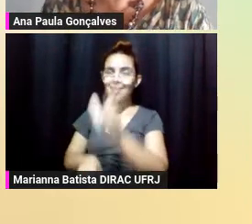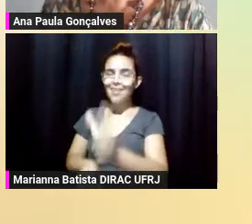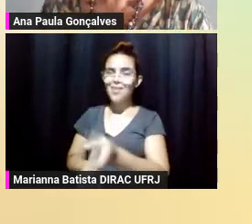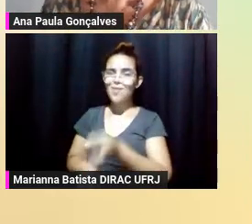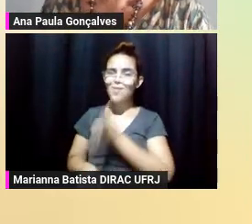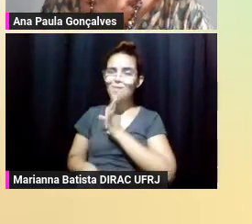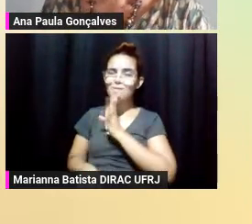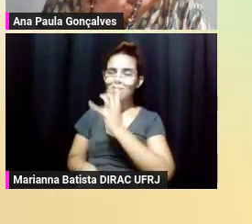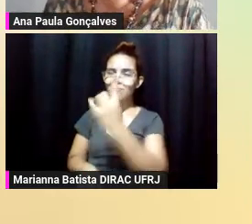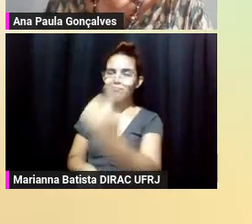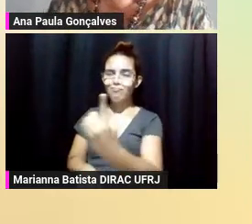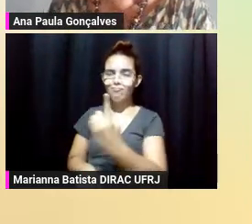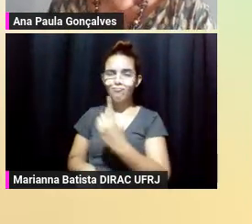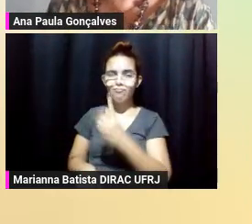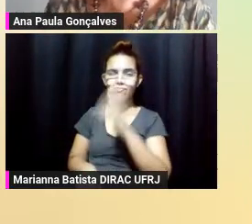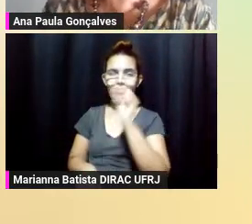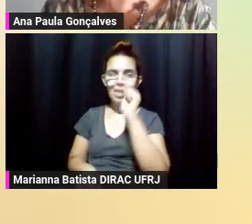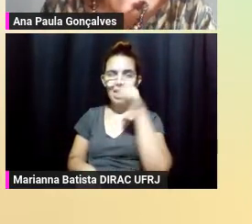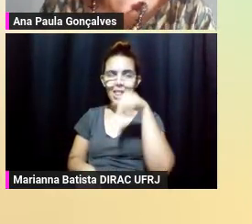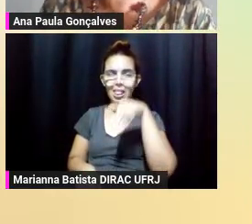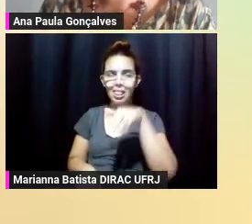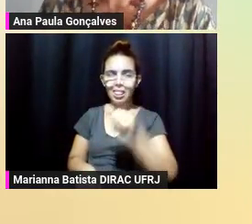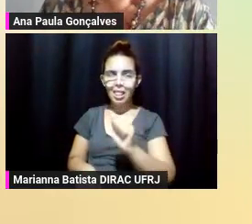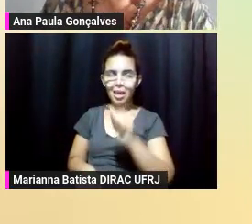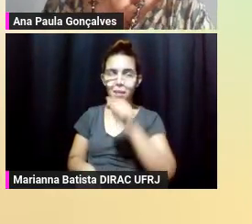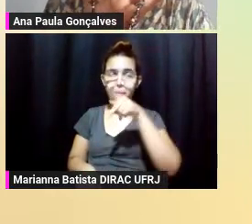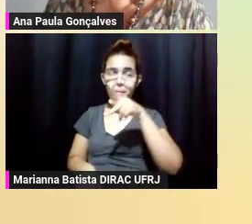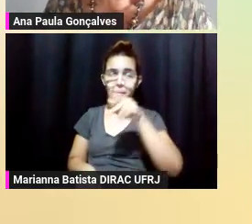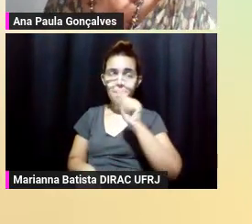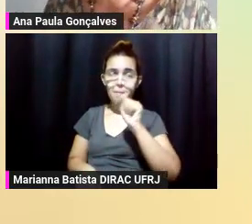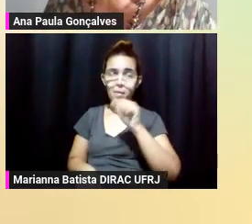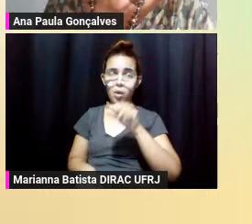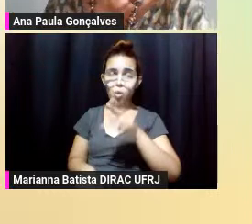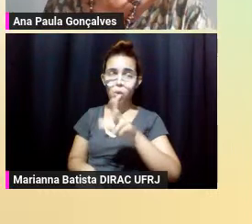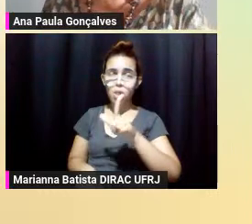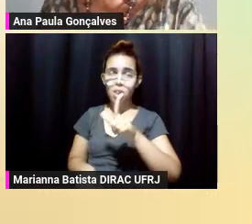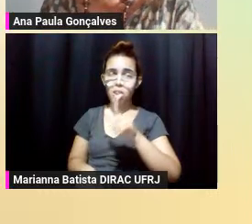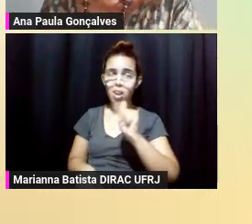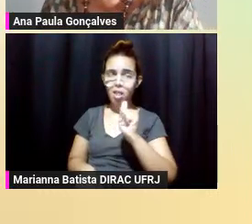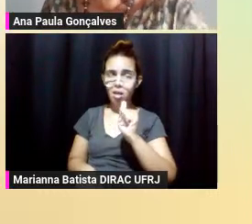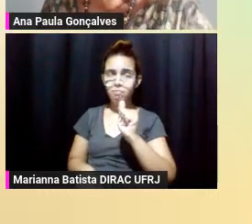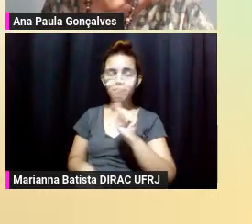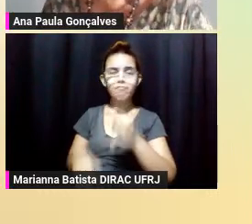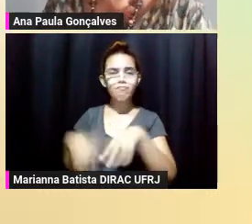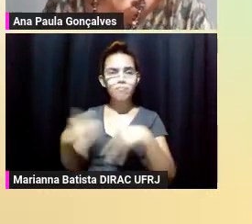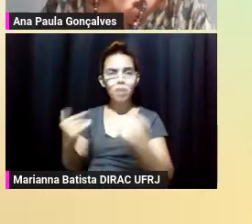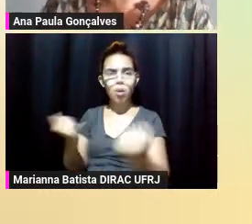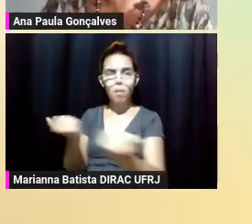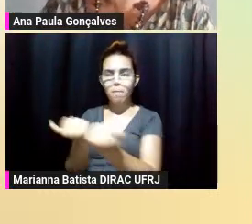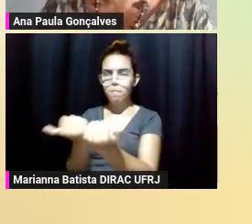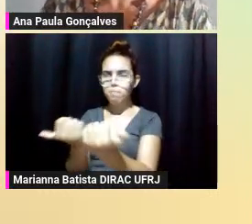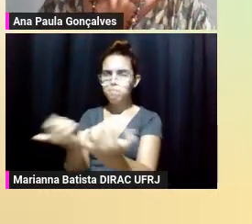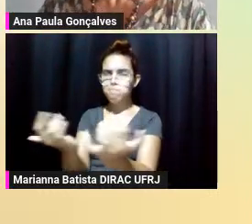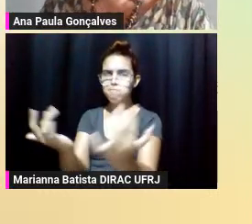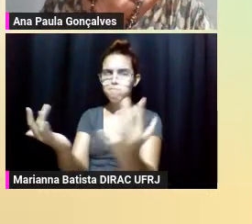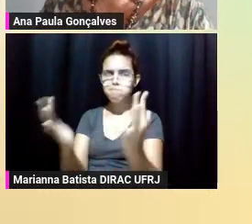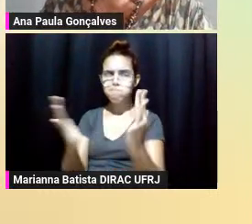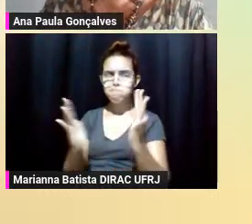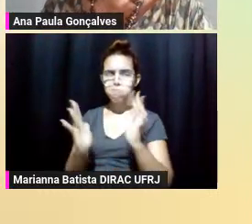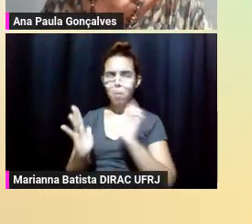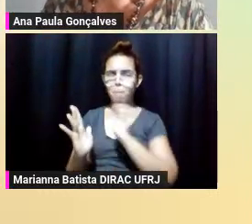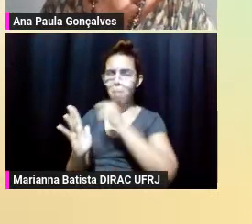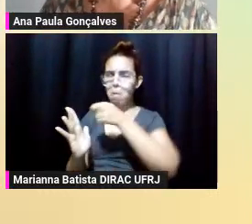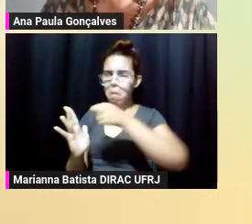Copacabana, e me chamou para ser estagiária lá. Então eu sou cercada de mulheres poderosíssimas,